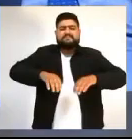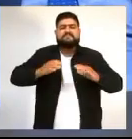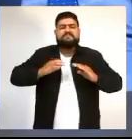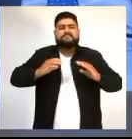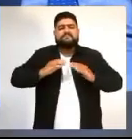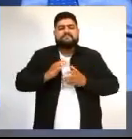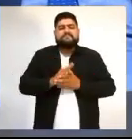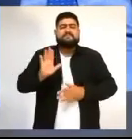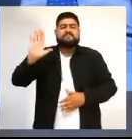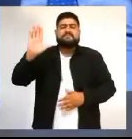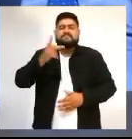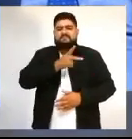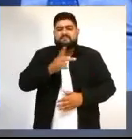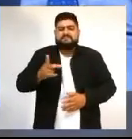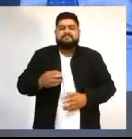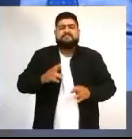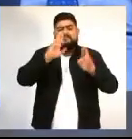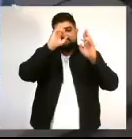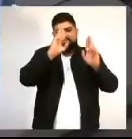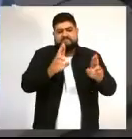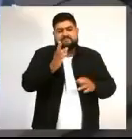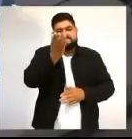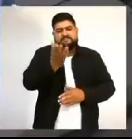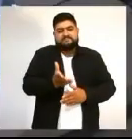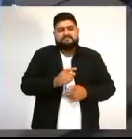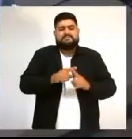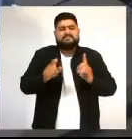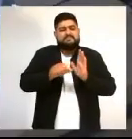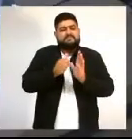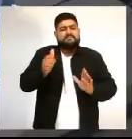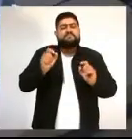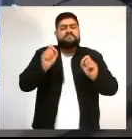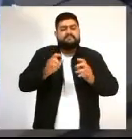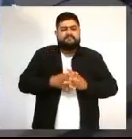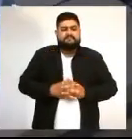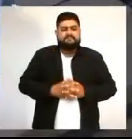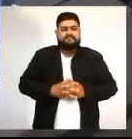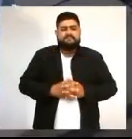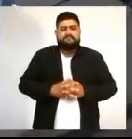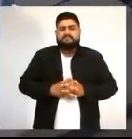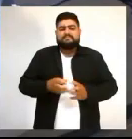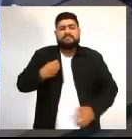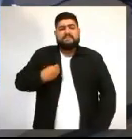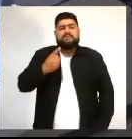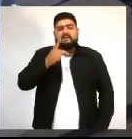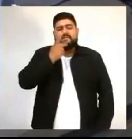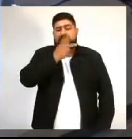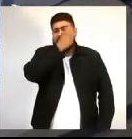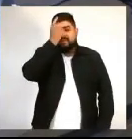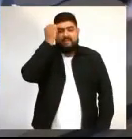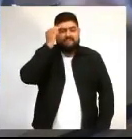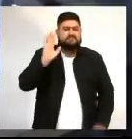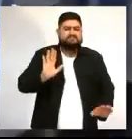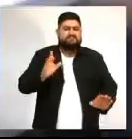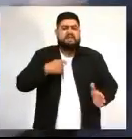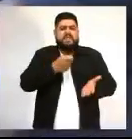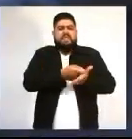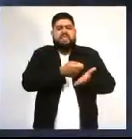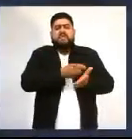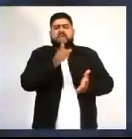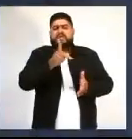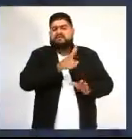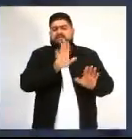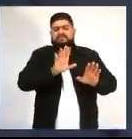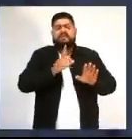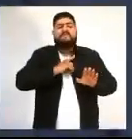Questão de ordem, presidente, com todo o respeito para o senhor, mas primeiro o seguinte, eu não estava falando de prefeitura e nem defendi o prefeito, estava